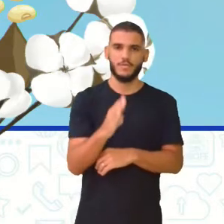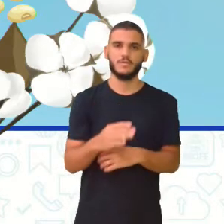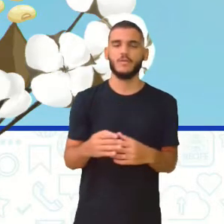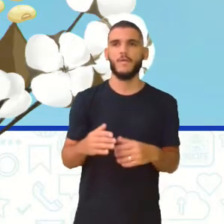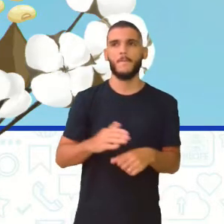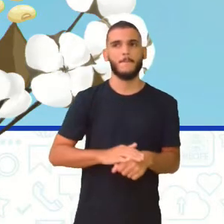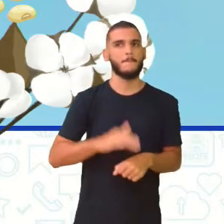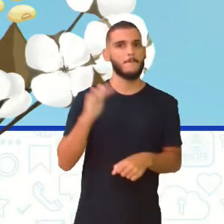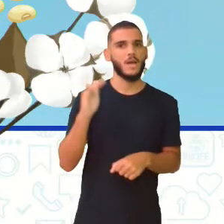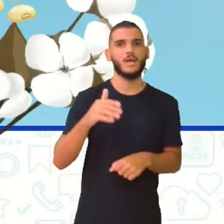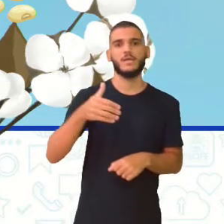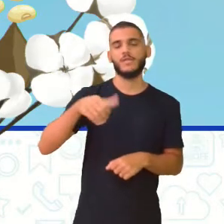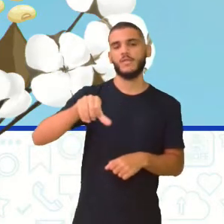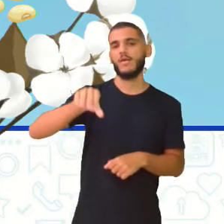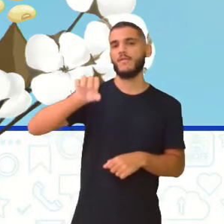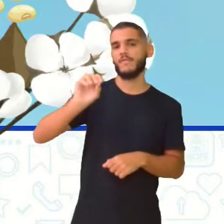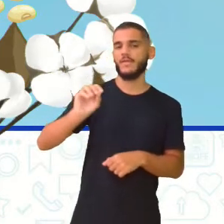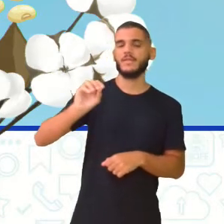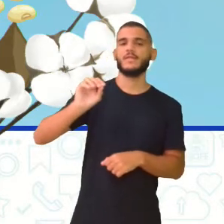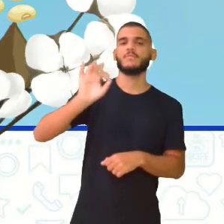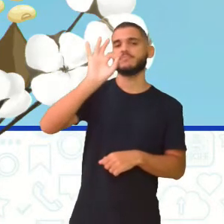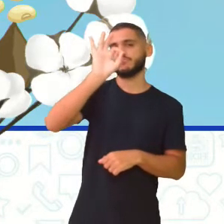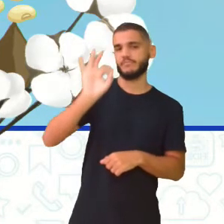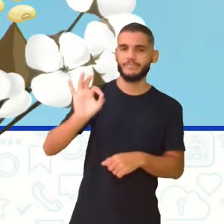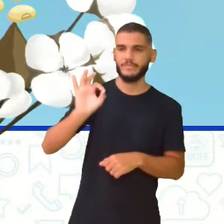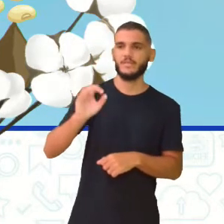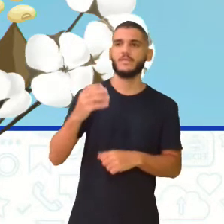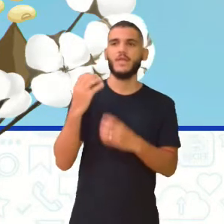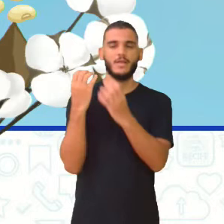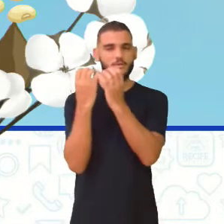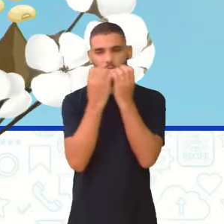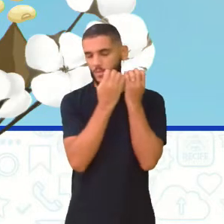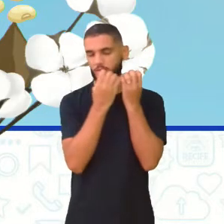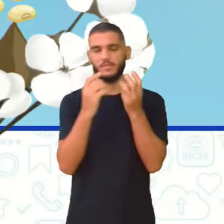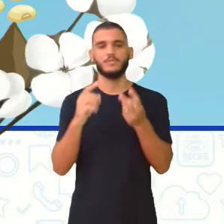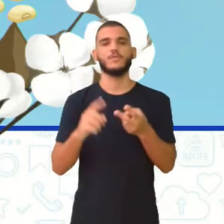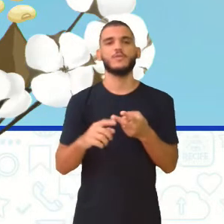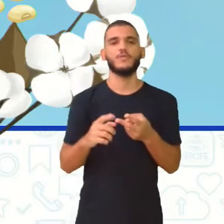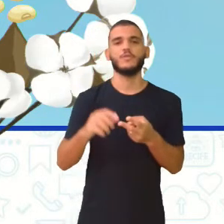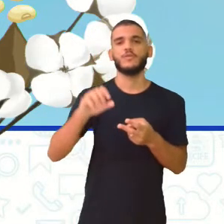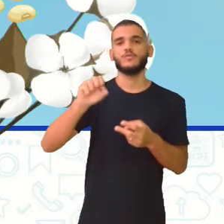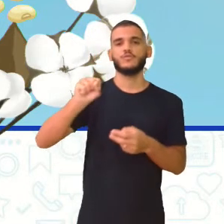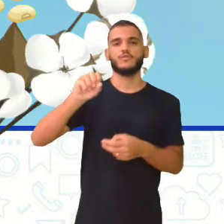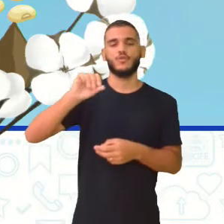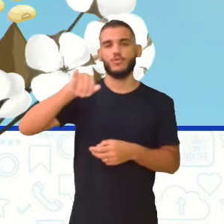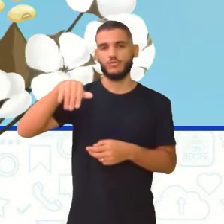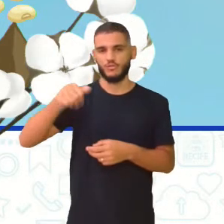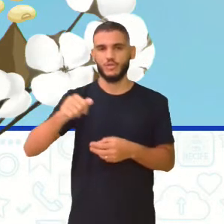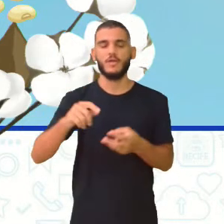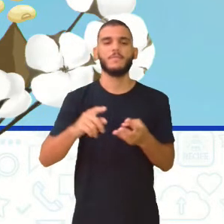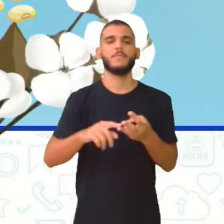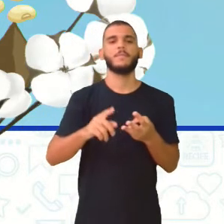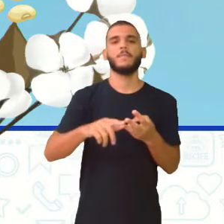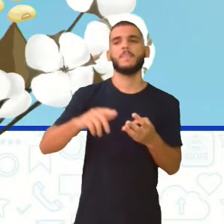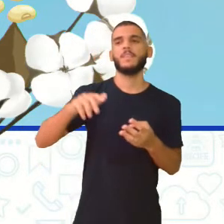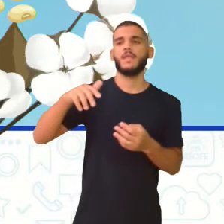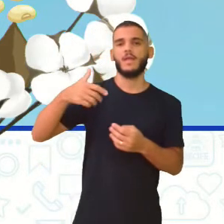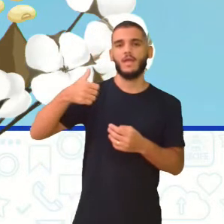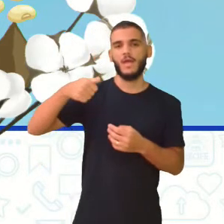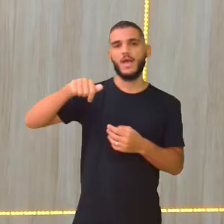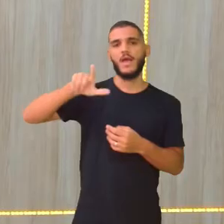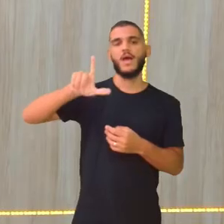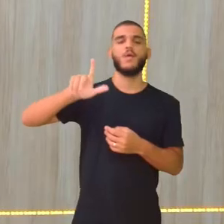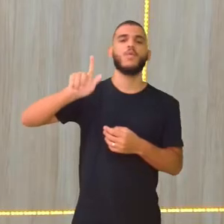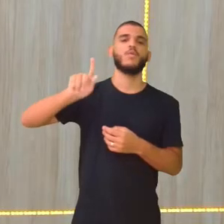da soja é transgênica, mais de 90% do nosso milho também, e também a questão aí do algodão. Então, a pesquisa aí que eu quero que